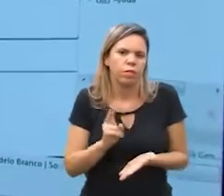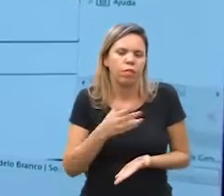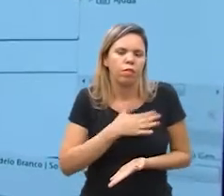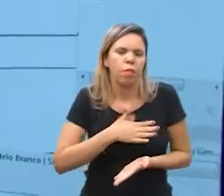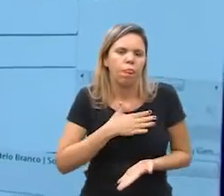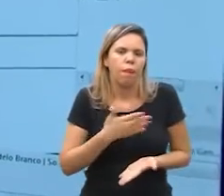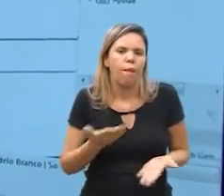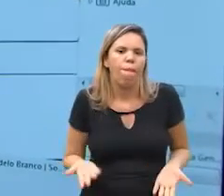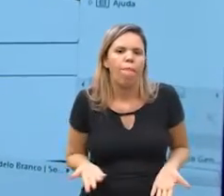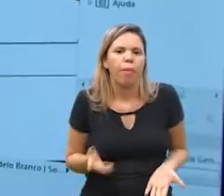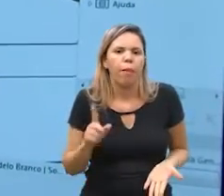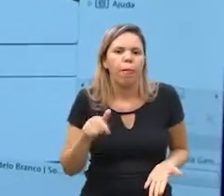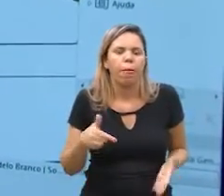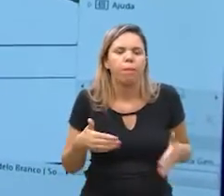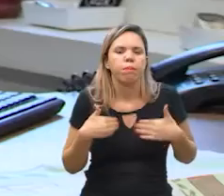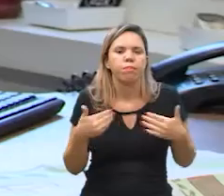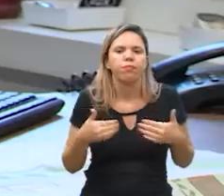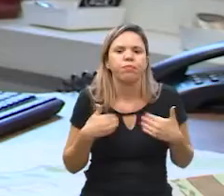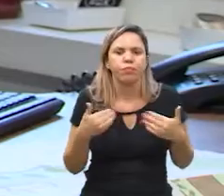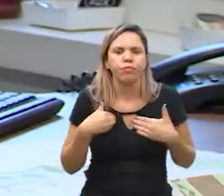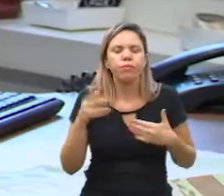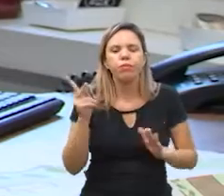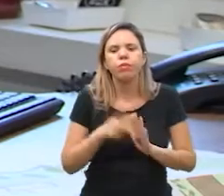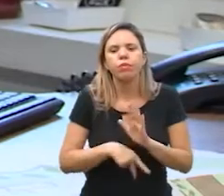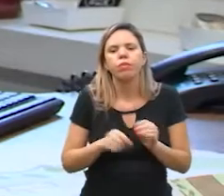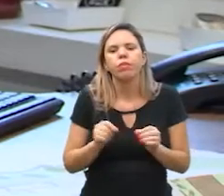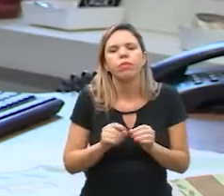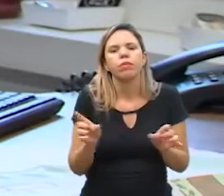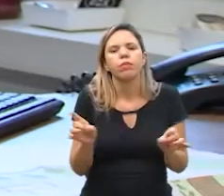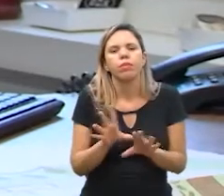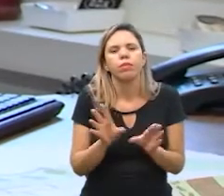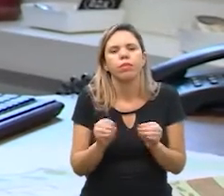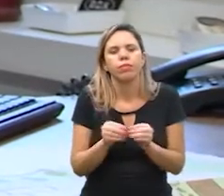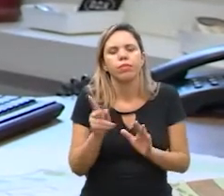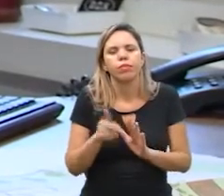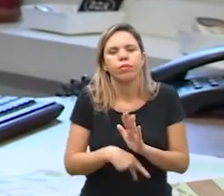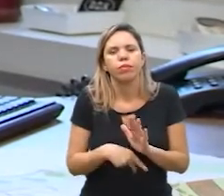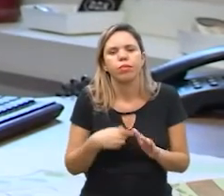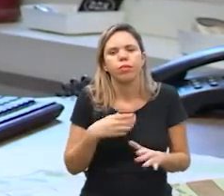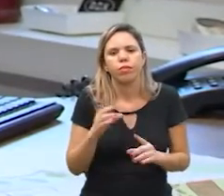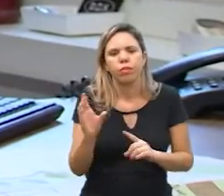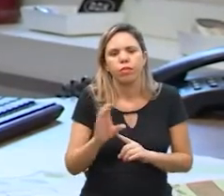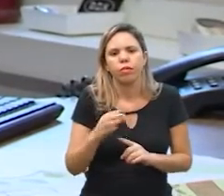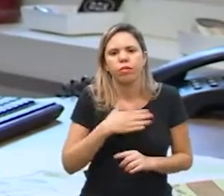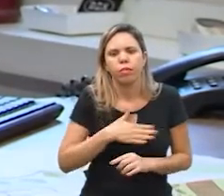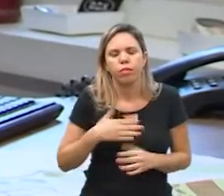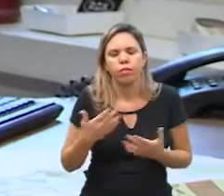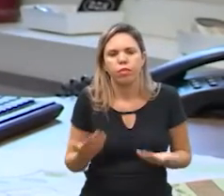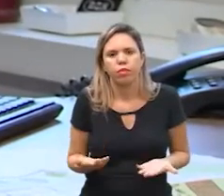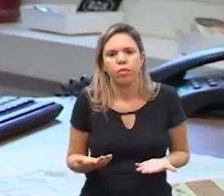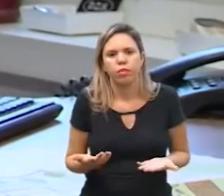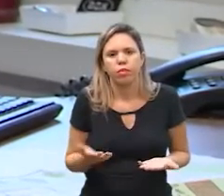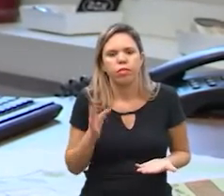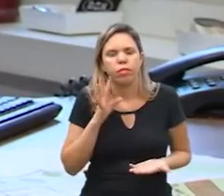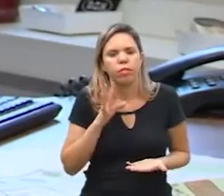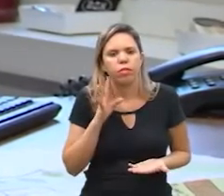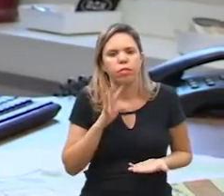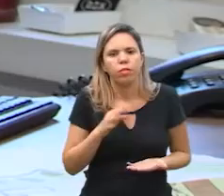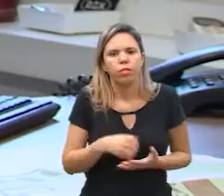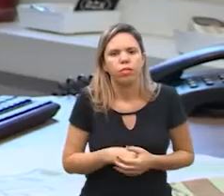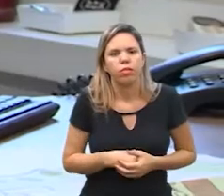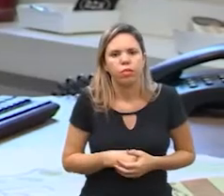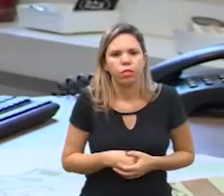gostei, que é uma alegria muito grande. Você fazer o projeto, já é uma alegria terminar um projeto, e se o cliente ficar satisfeito. E também é muito bacana quando